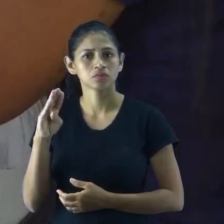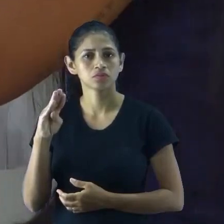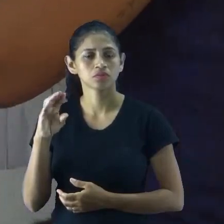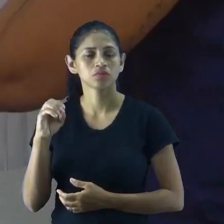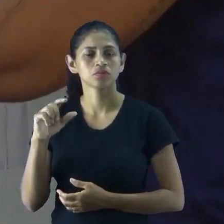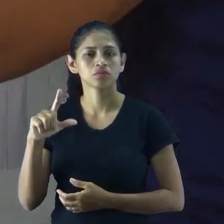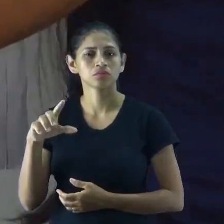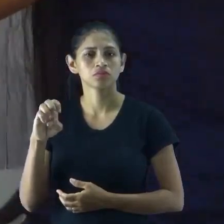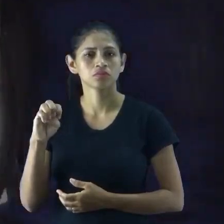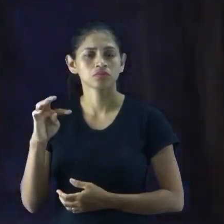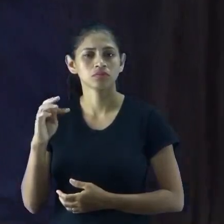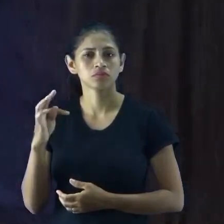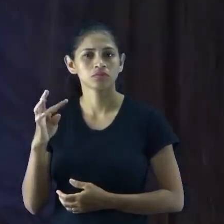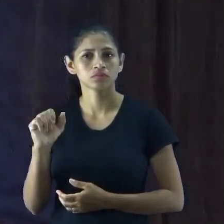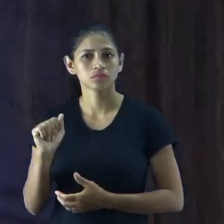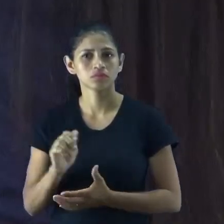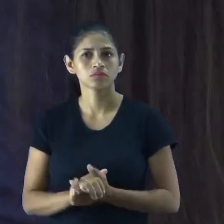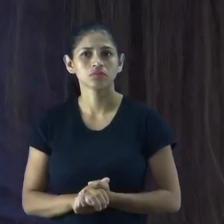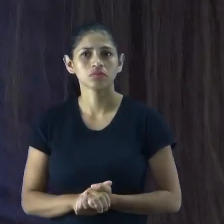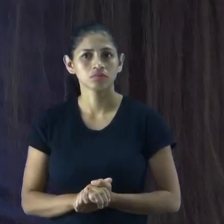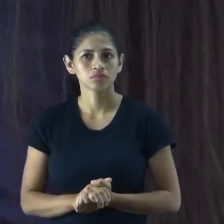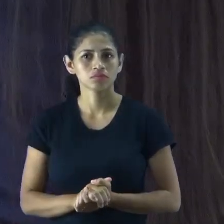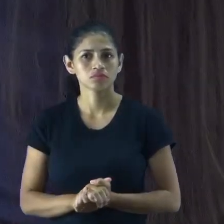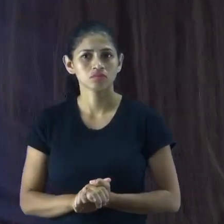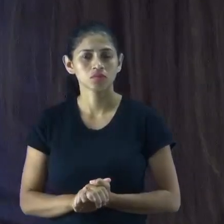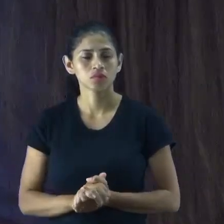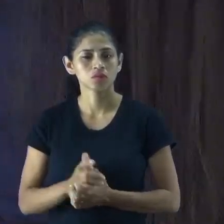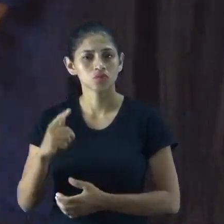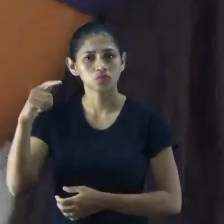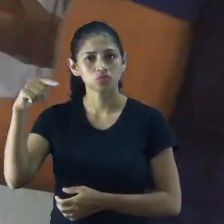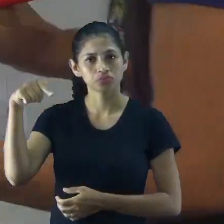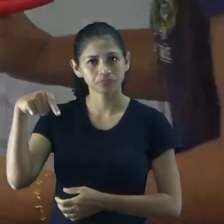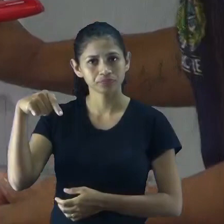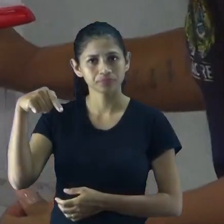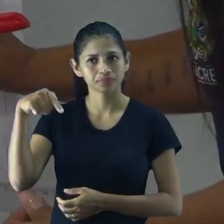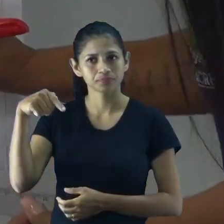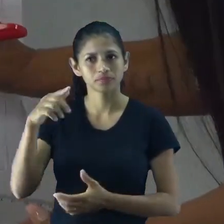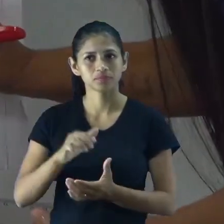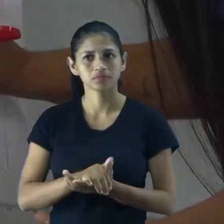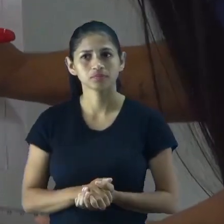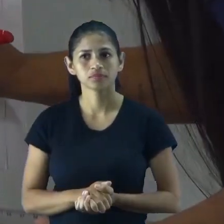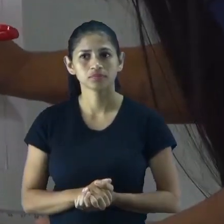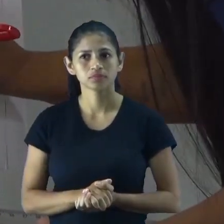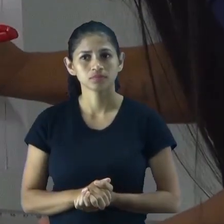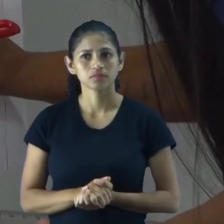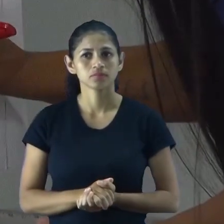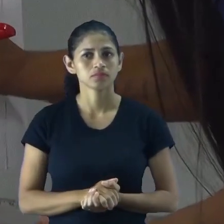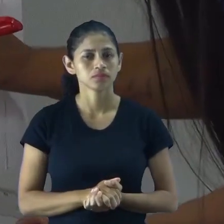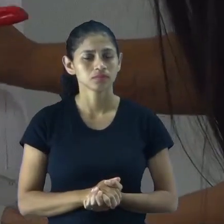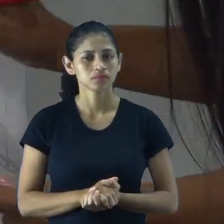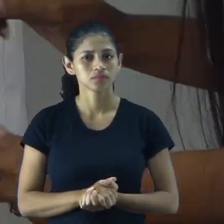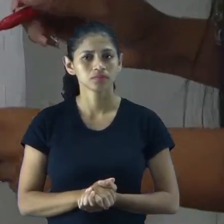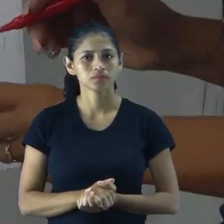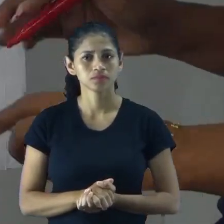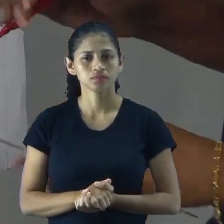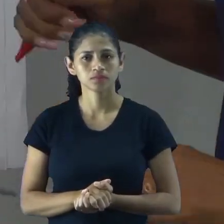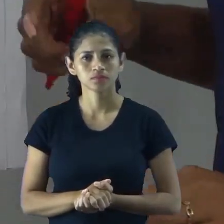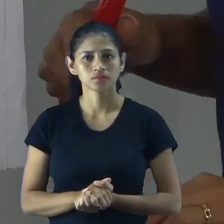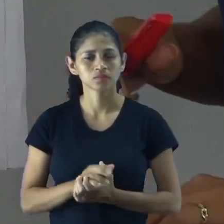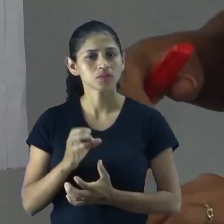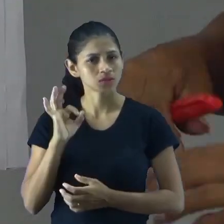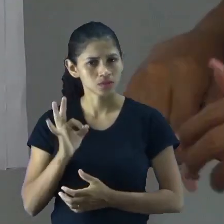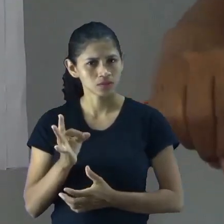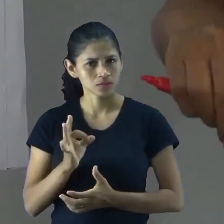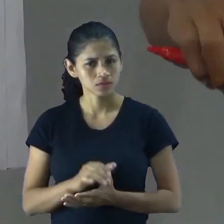a coluna dela está dando aqui no número 7 indicando que tem esse aí sete borboletas certo